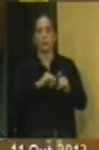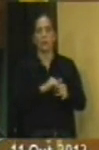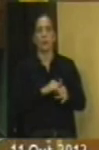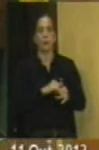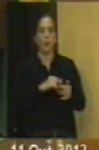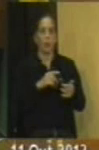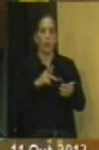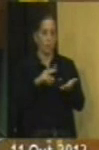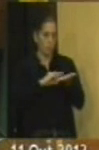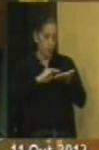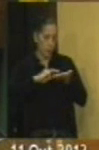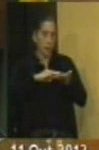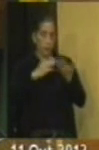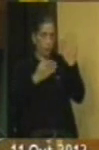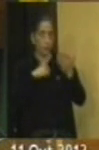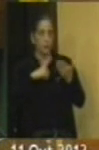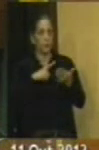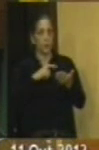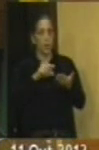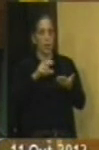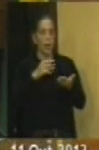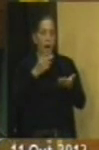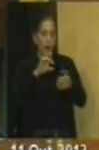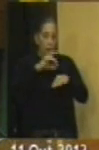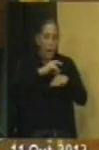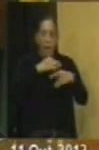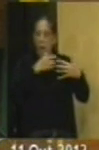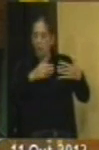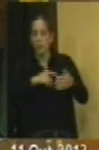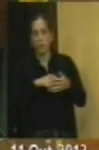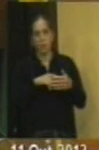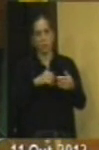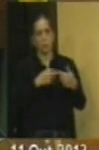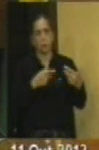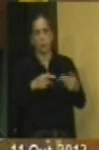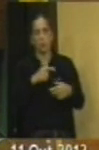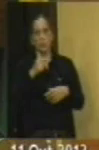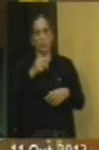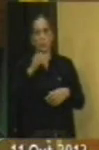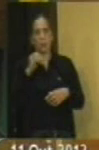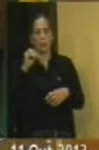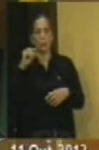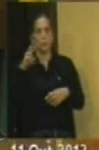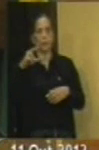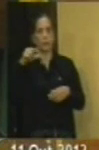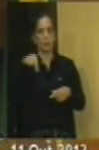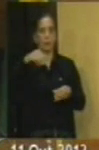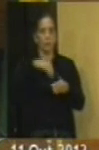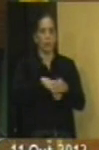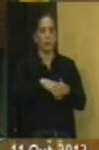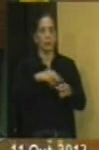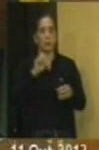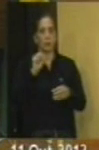tem tinha recheio acho que o tamanho do recheio ea quantidade de recheio do pastel são os 700 votos lado o sogro